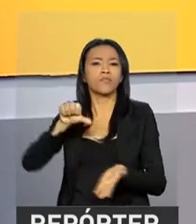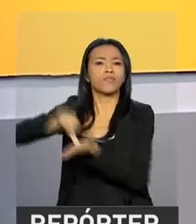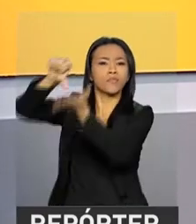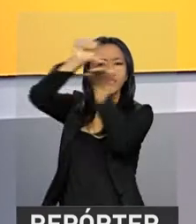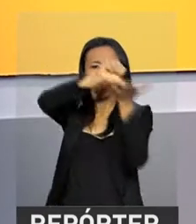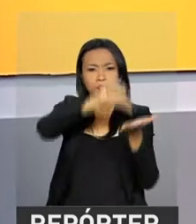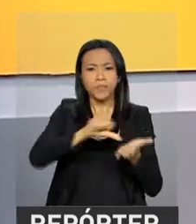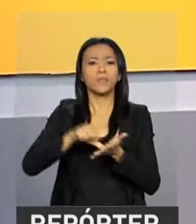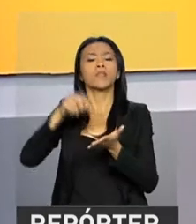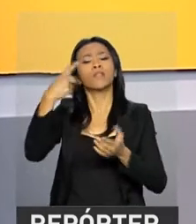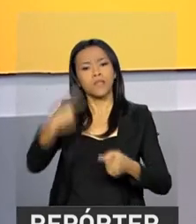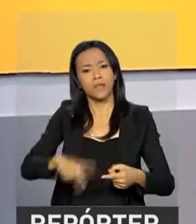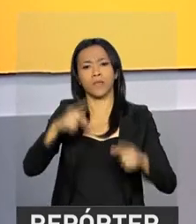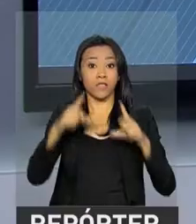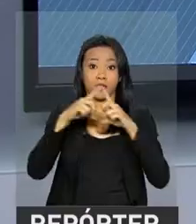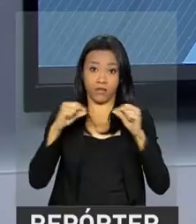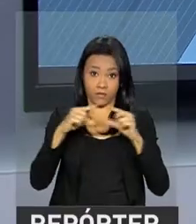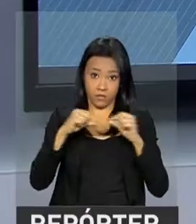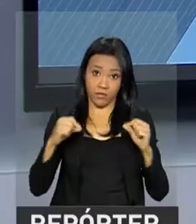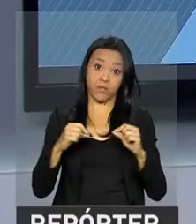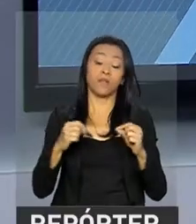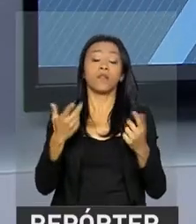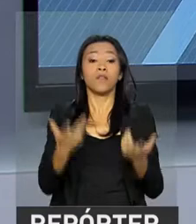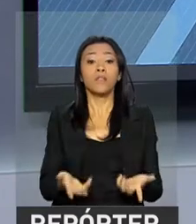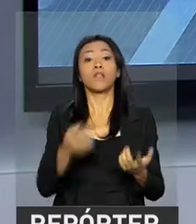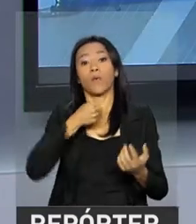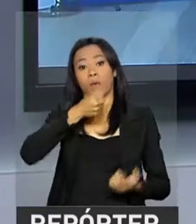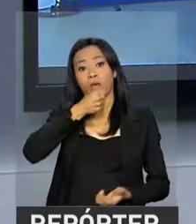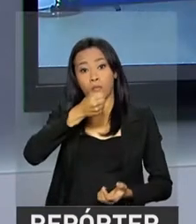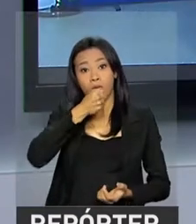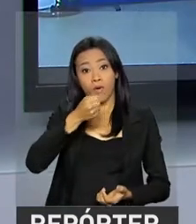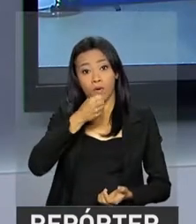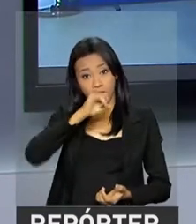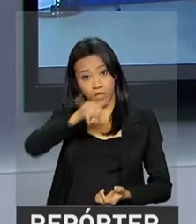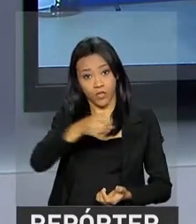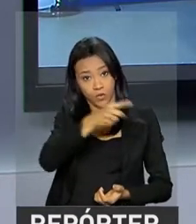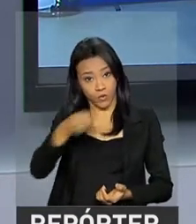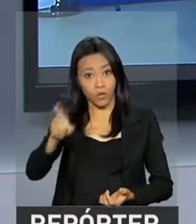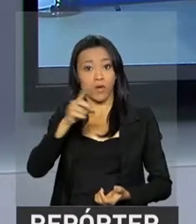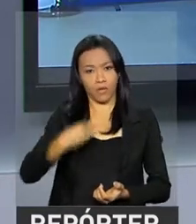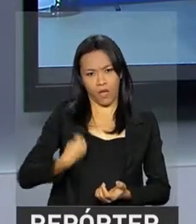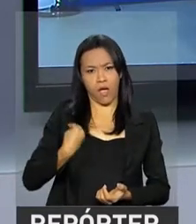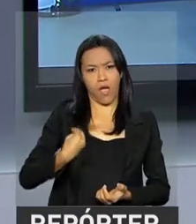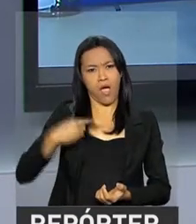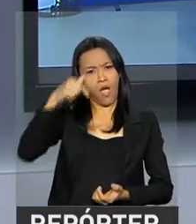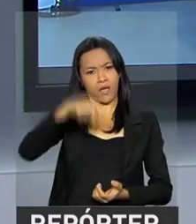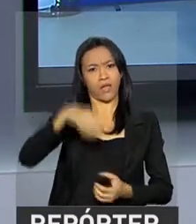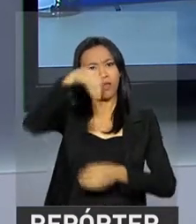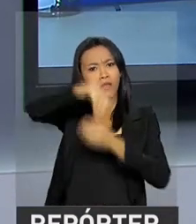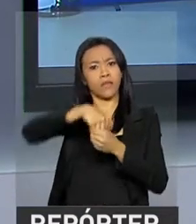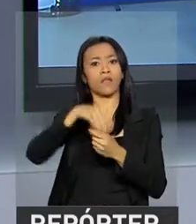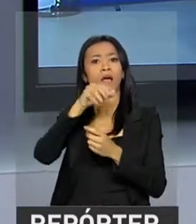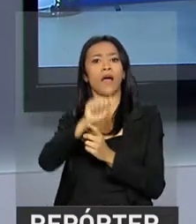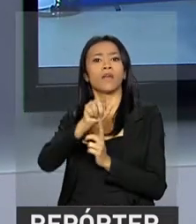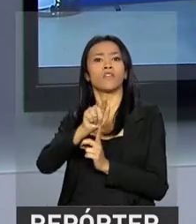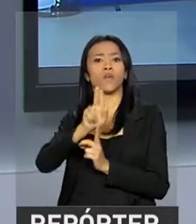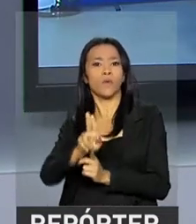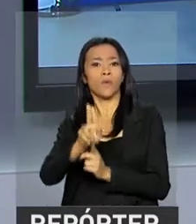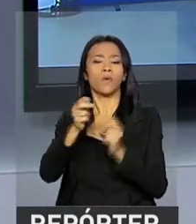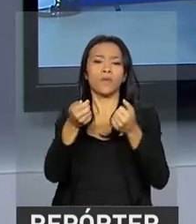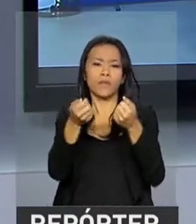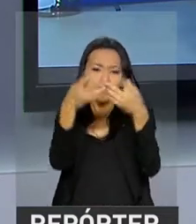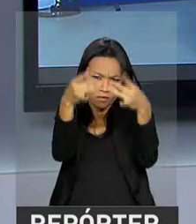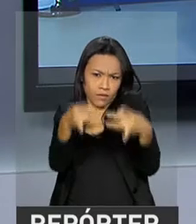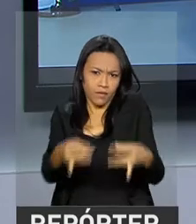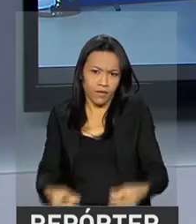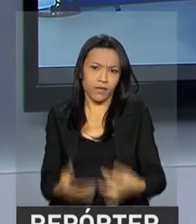Estaduais e do Distrito Federal. O repórter João Pedro Neto está na sede da AGU aqui em Brasília e é de lá que ele traz os detalhes para a